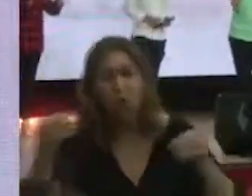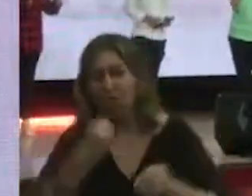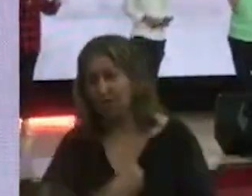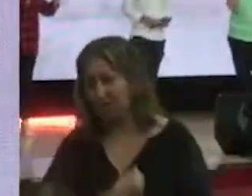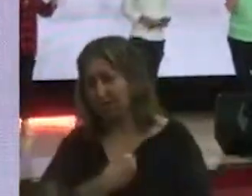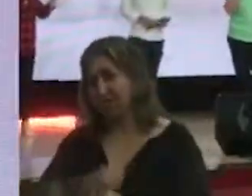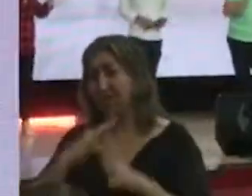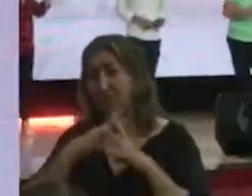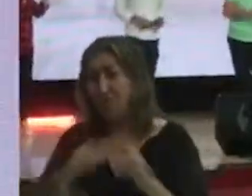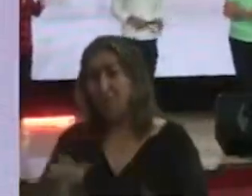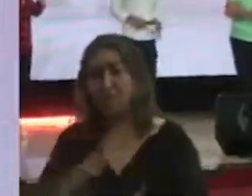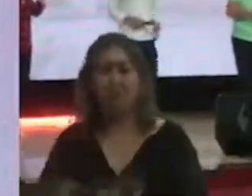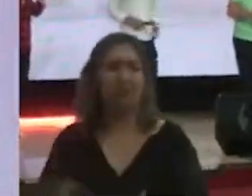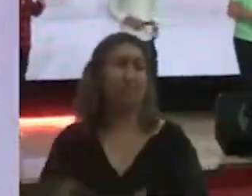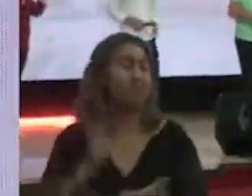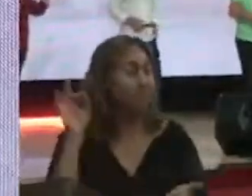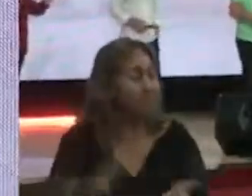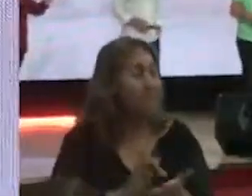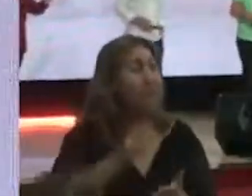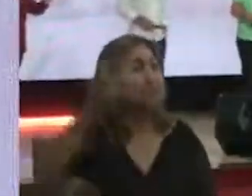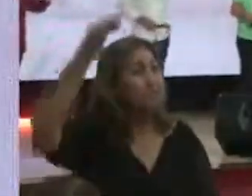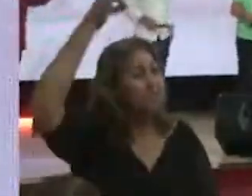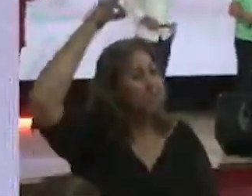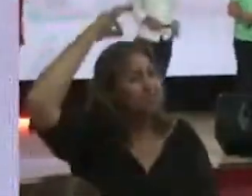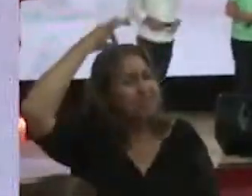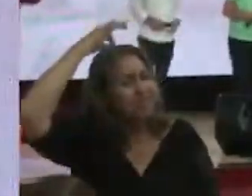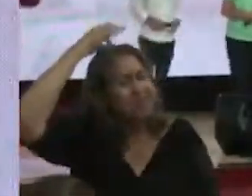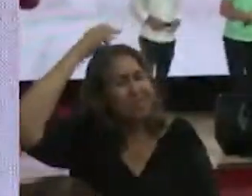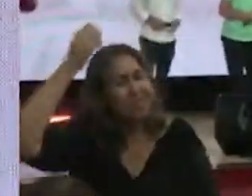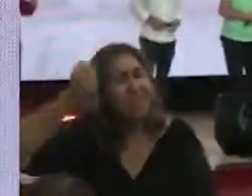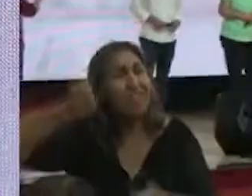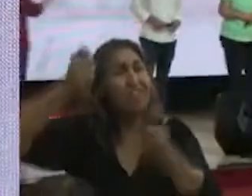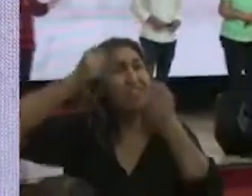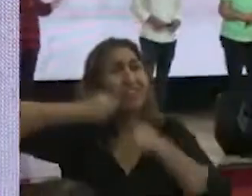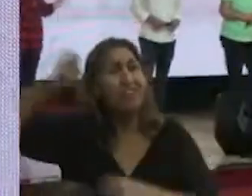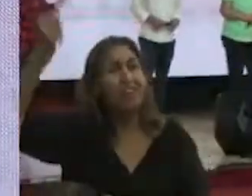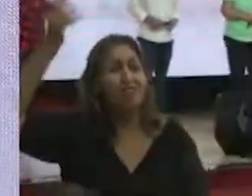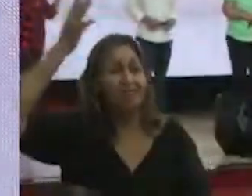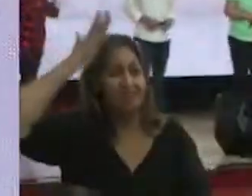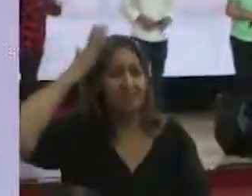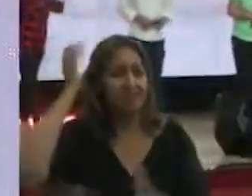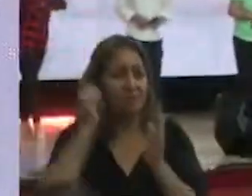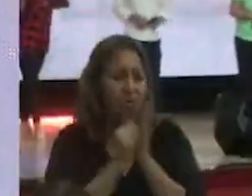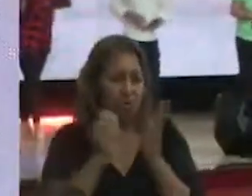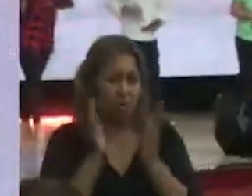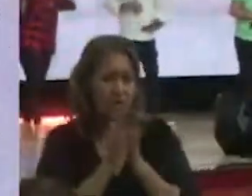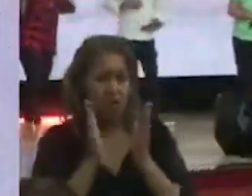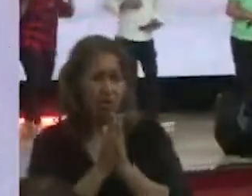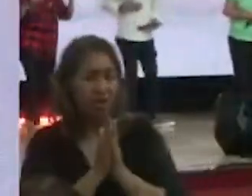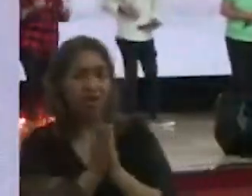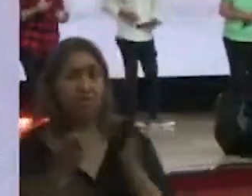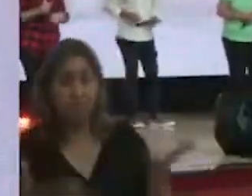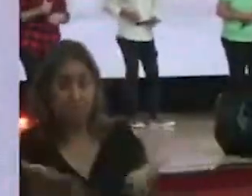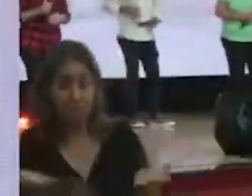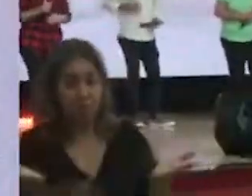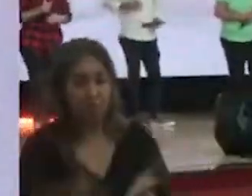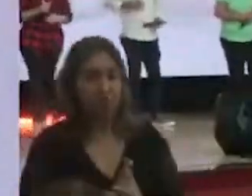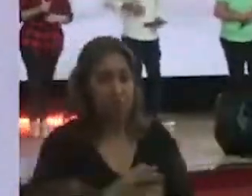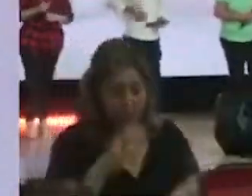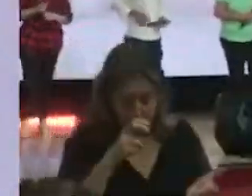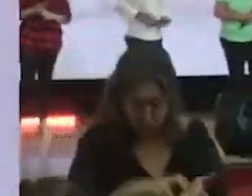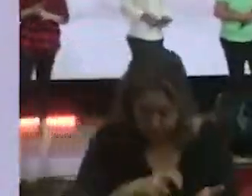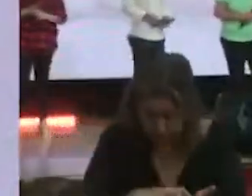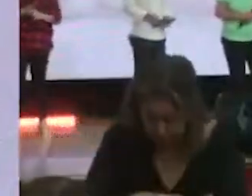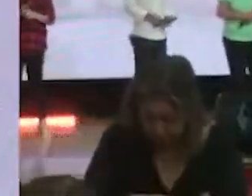cura de graça de revelação de intimidade eu quero orar por você esta noite e hoje pela manhã nós